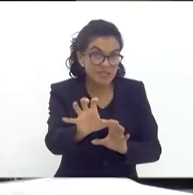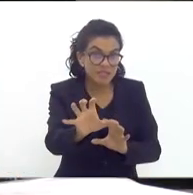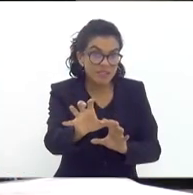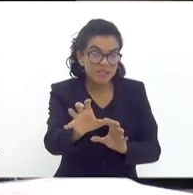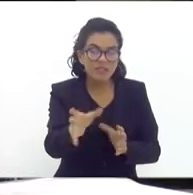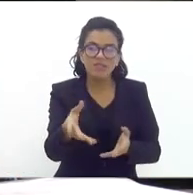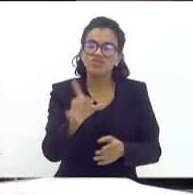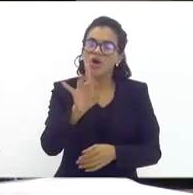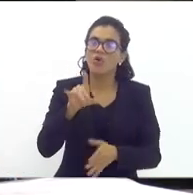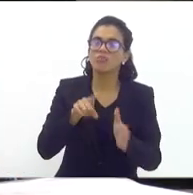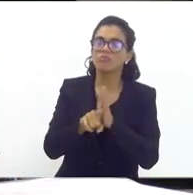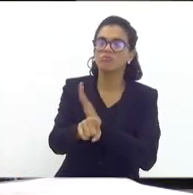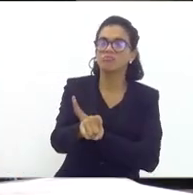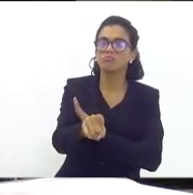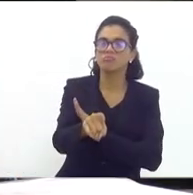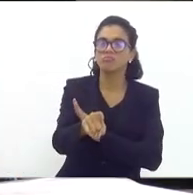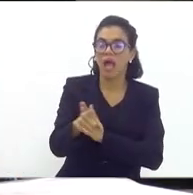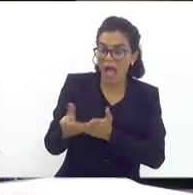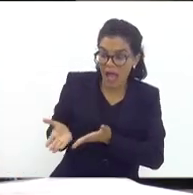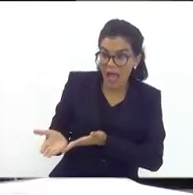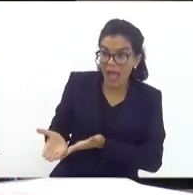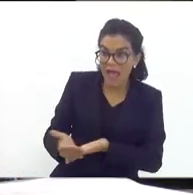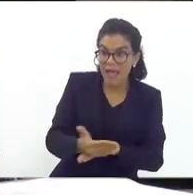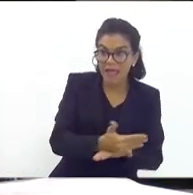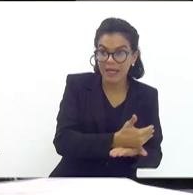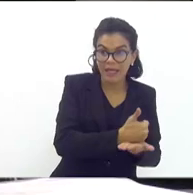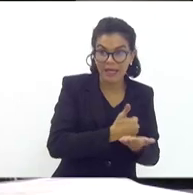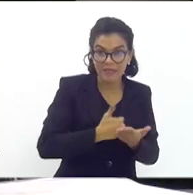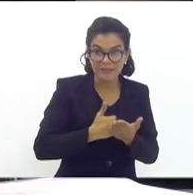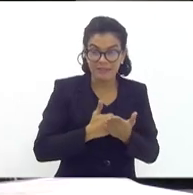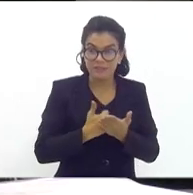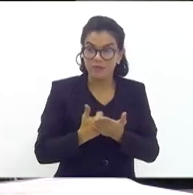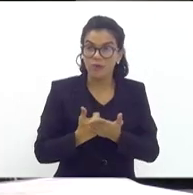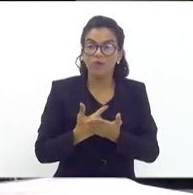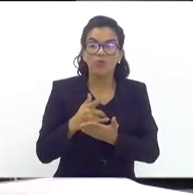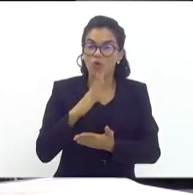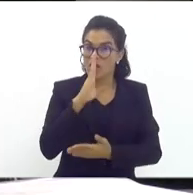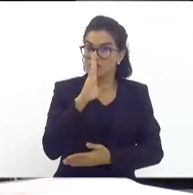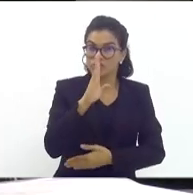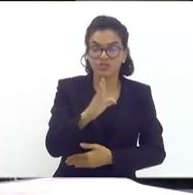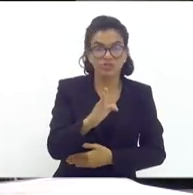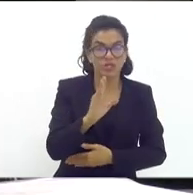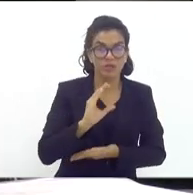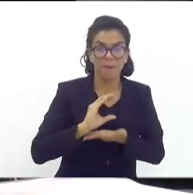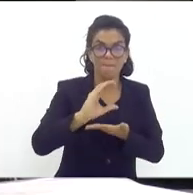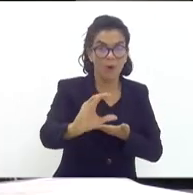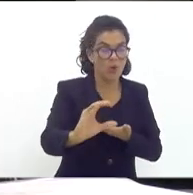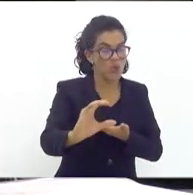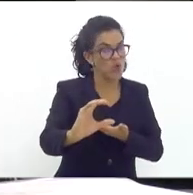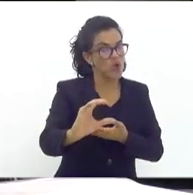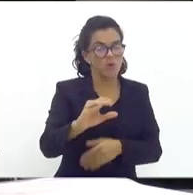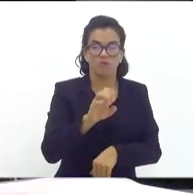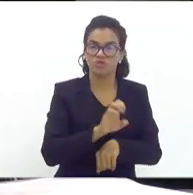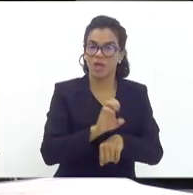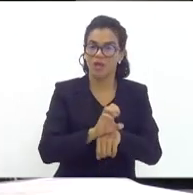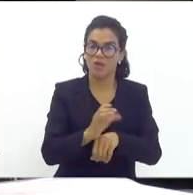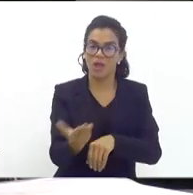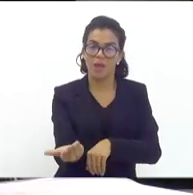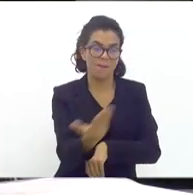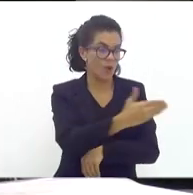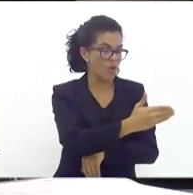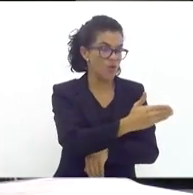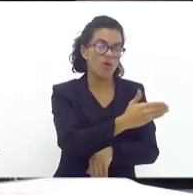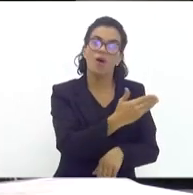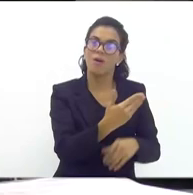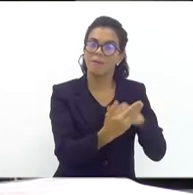um questionamento é arrecadação dessa dessa história ela não é direta para o estado ela é para a concessionária ela ela